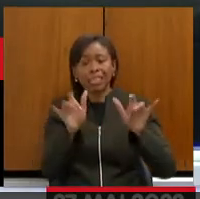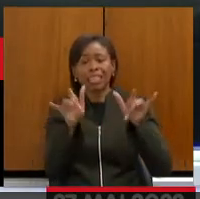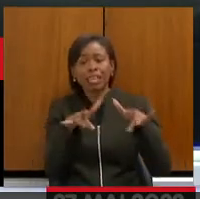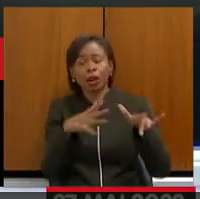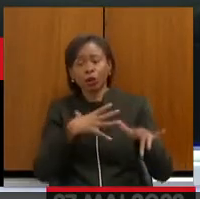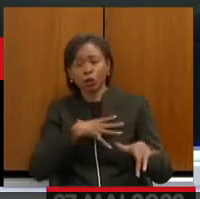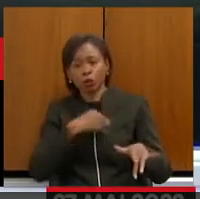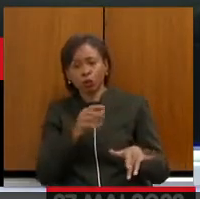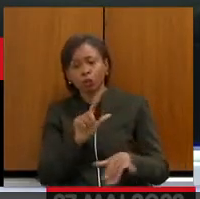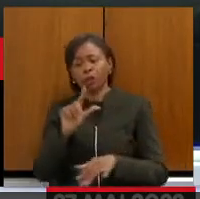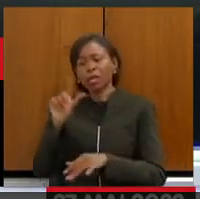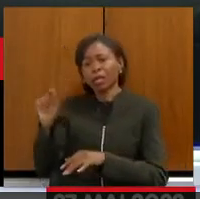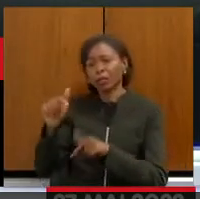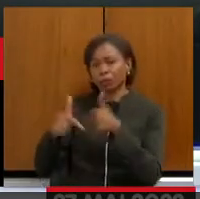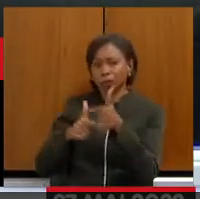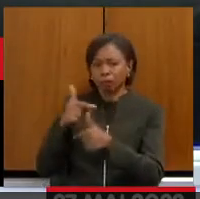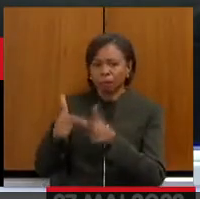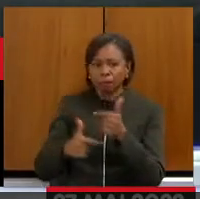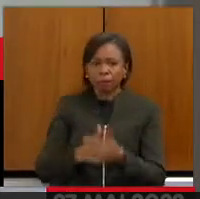trabalhar